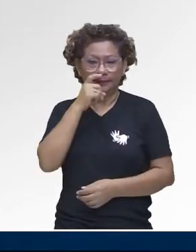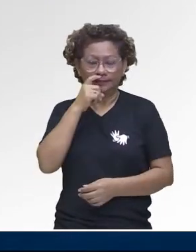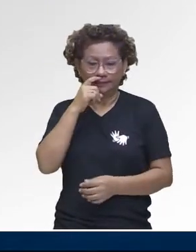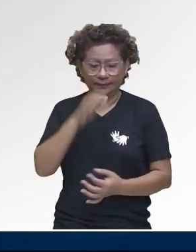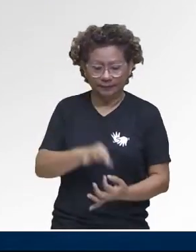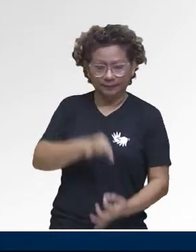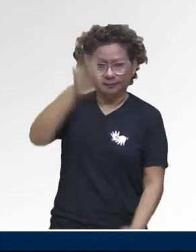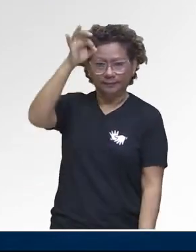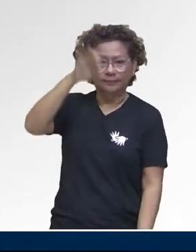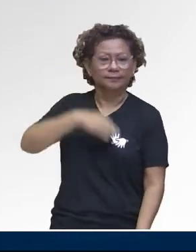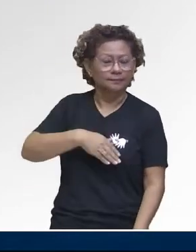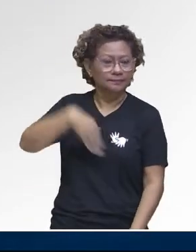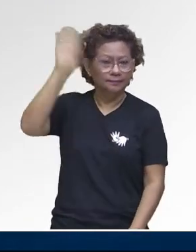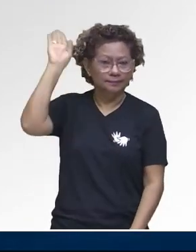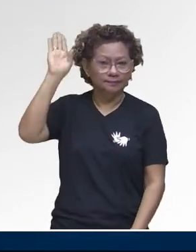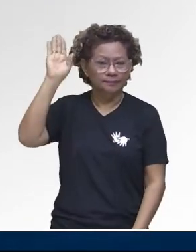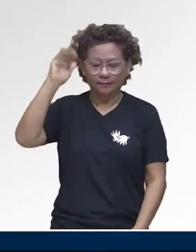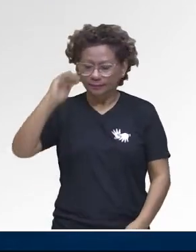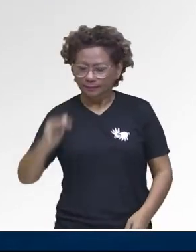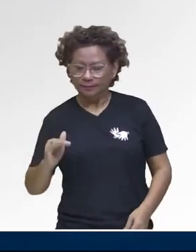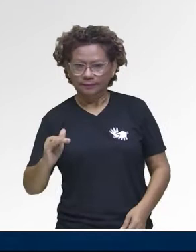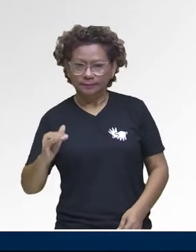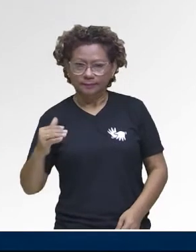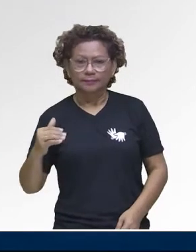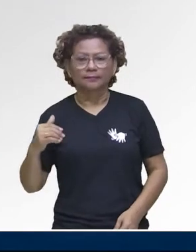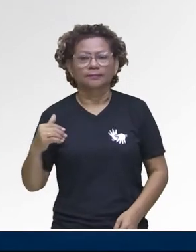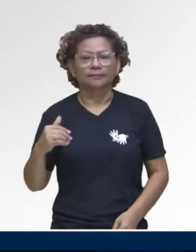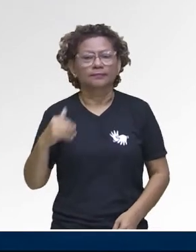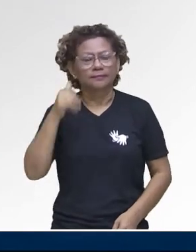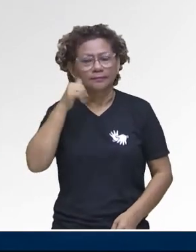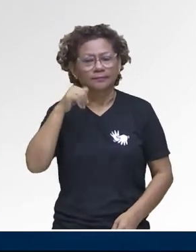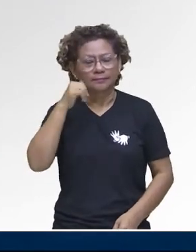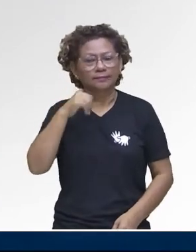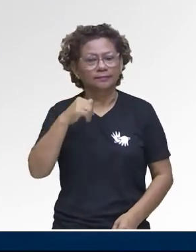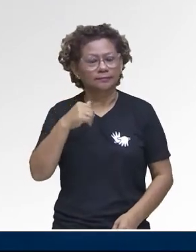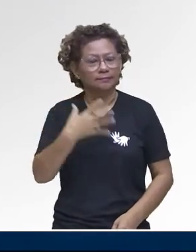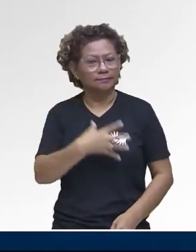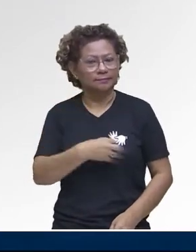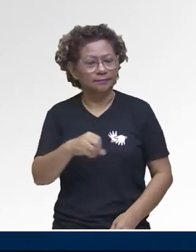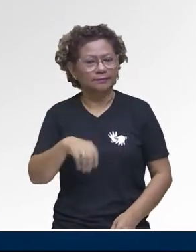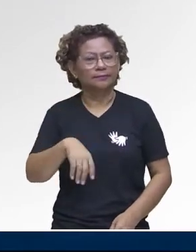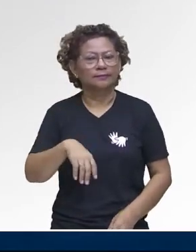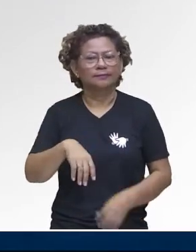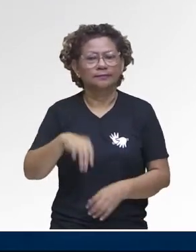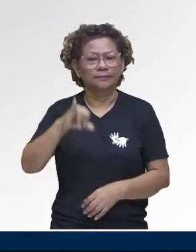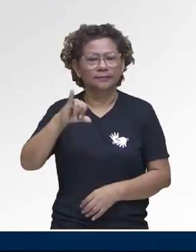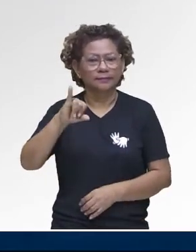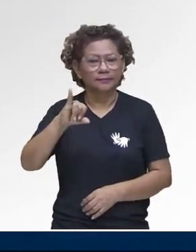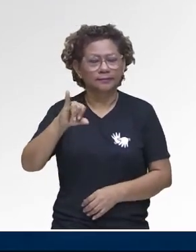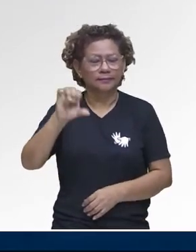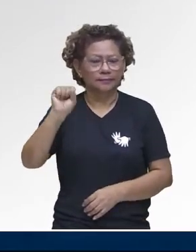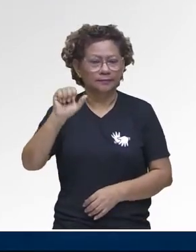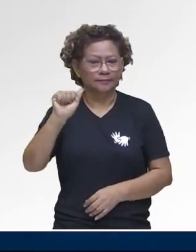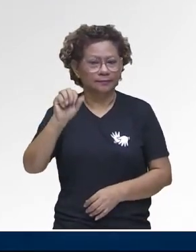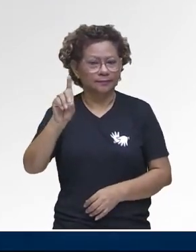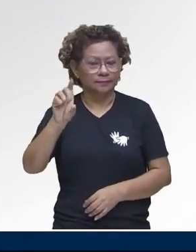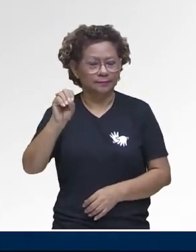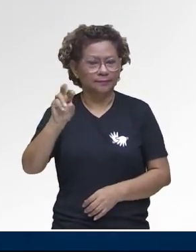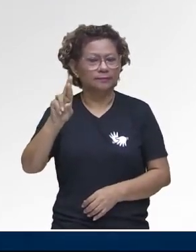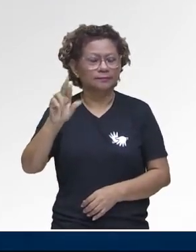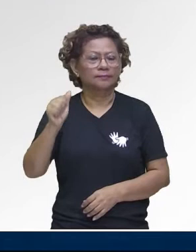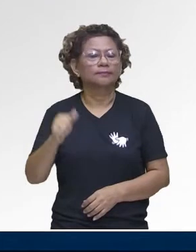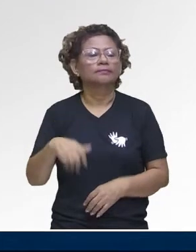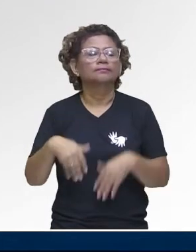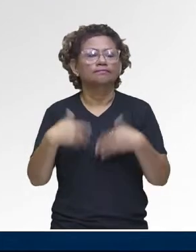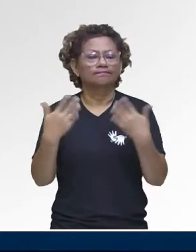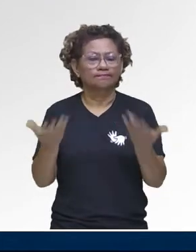0,44 metros de altura a mais que a sua filha Isadora. Qual a altura de João, sabendo que a altura de sua filha é 1,28 m,